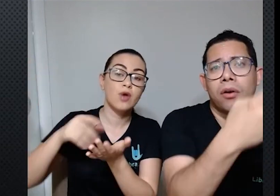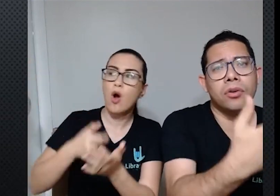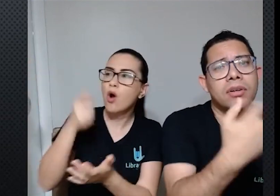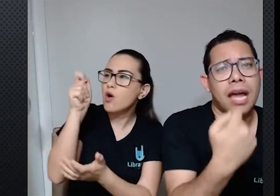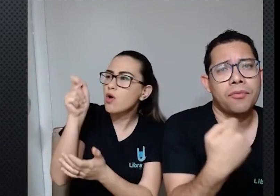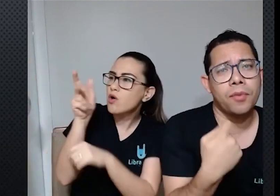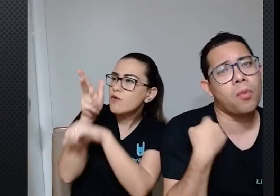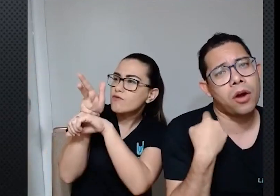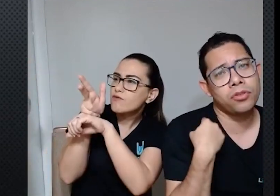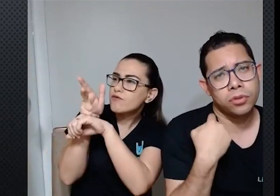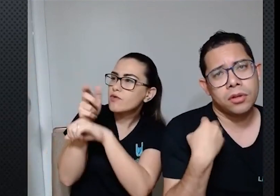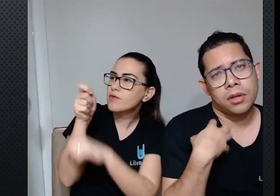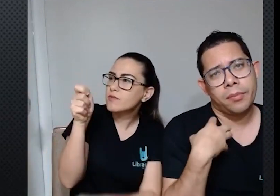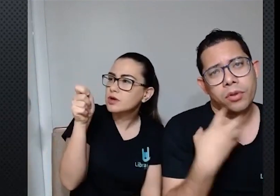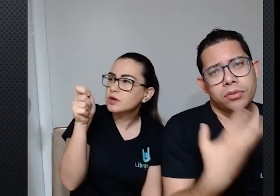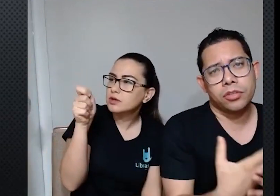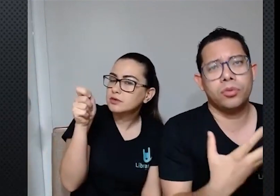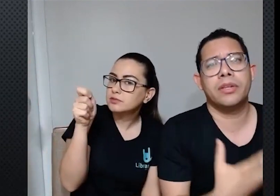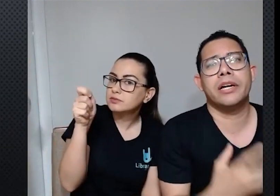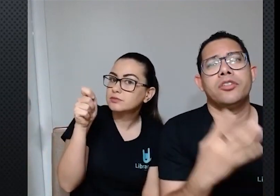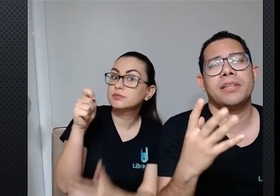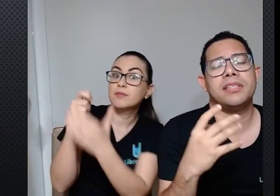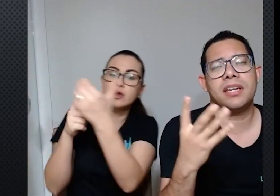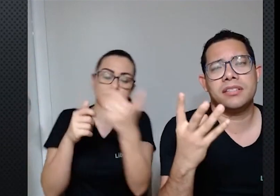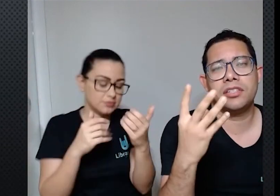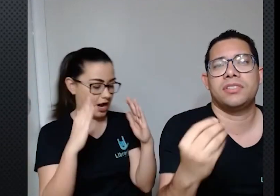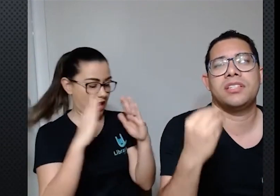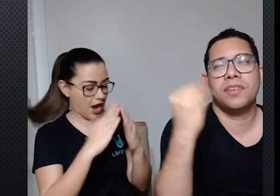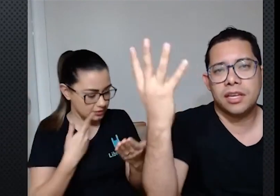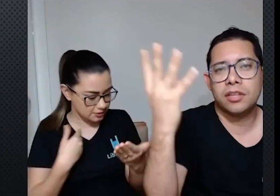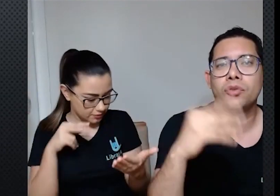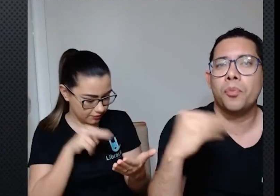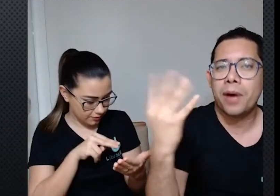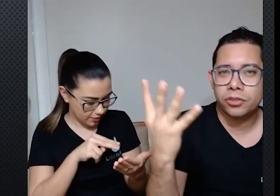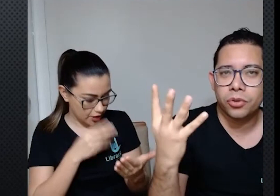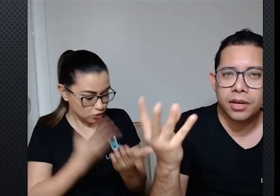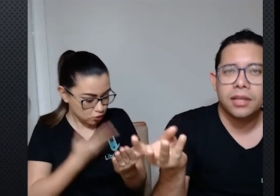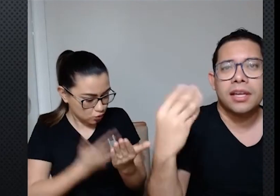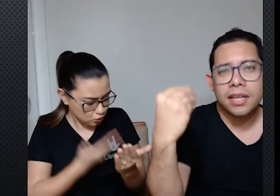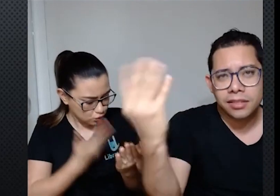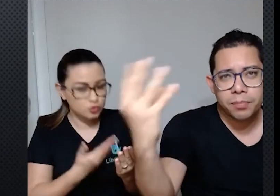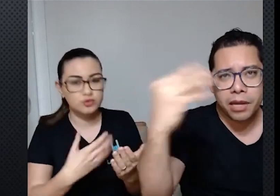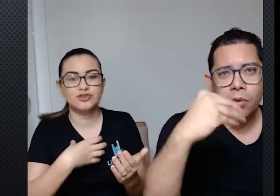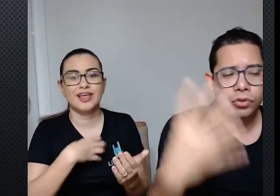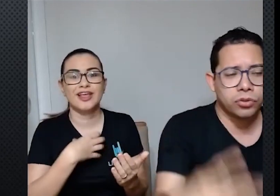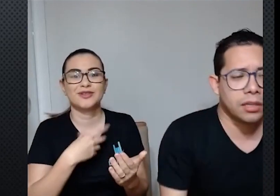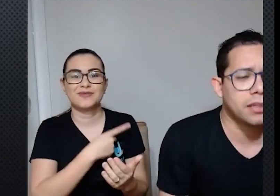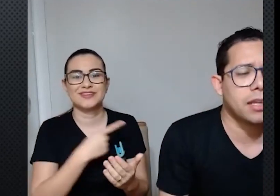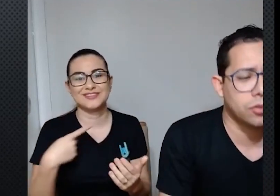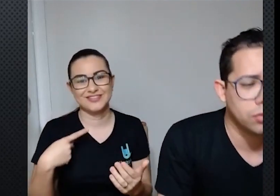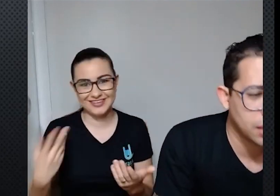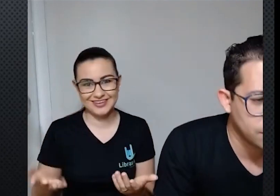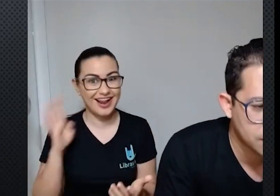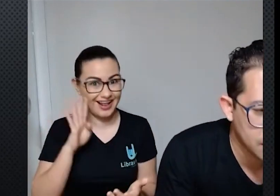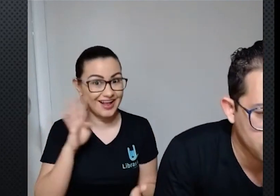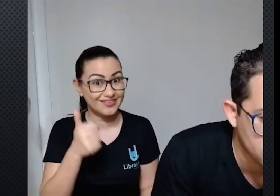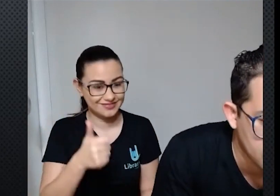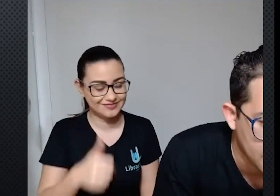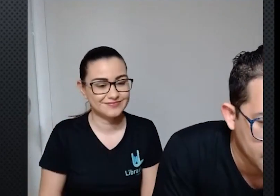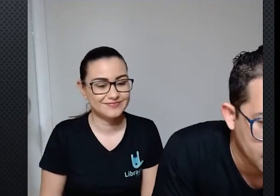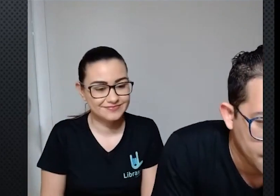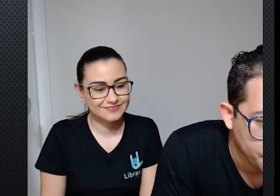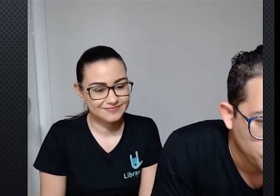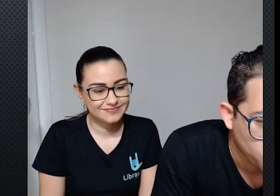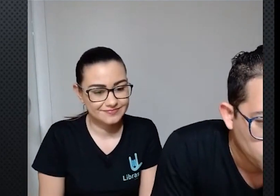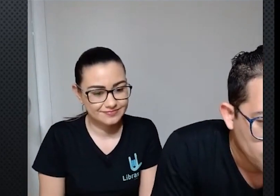dar aula, eu gravo o meu áudio para eu estar estudando. Mas é interessante vocês fazerem isso com o pastor e aí você pega o áudio dele para estar estudando. Excelente